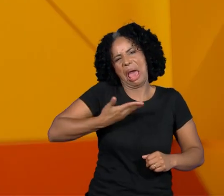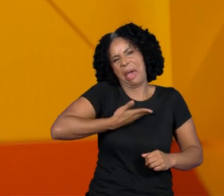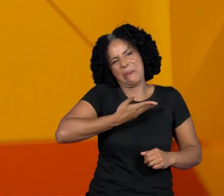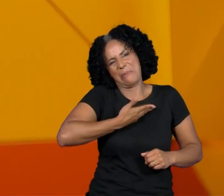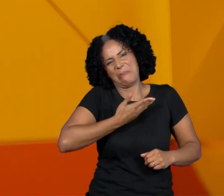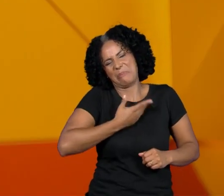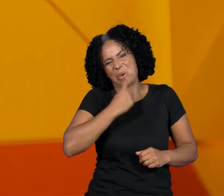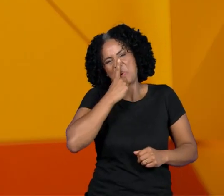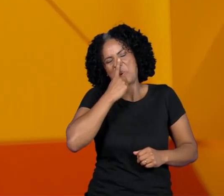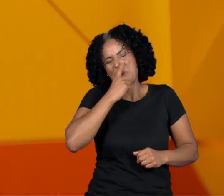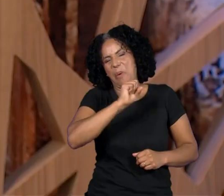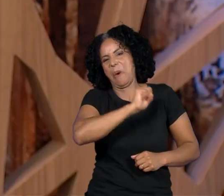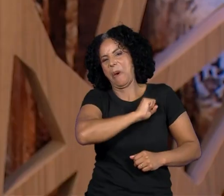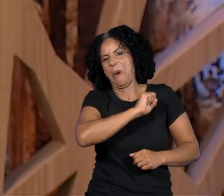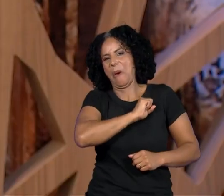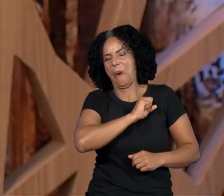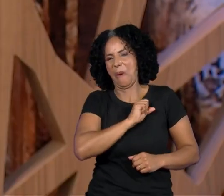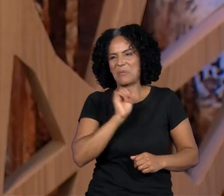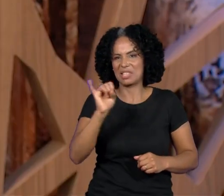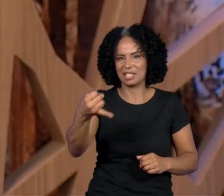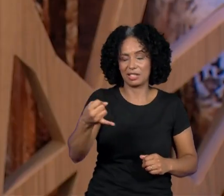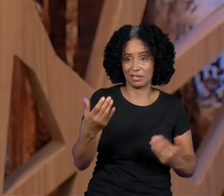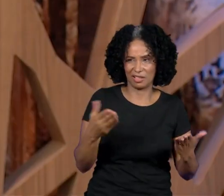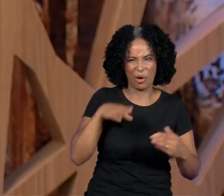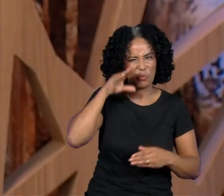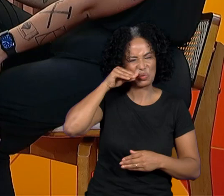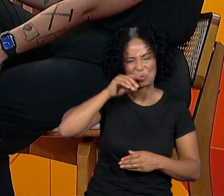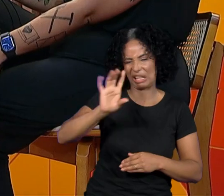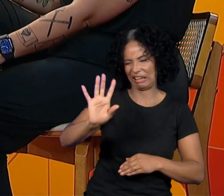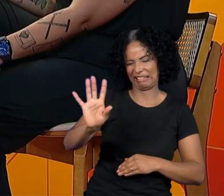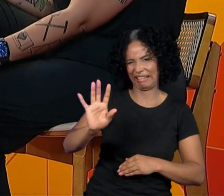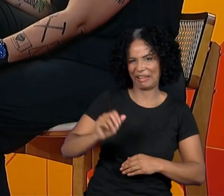família. Ela não é minha funcionária, ela é minha amiga. Sim. Então é uma forma